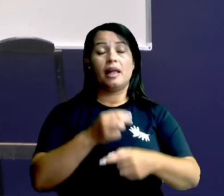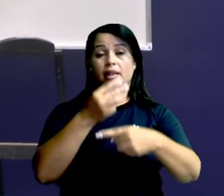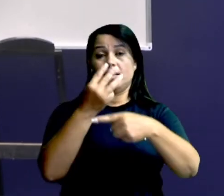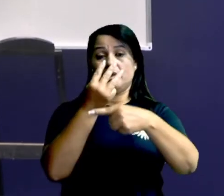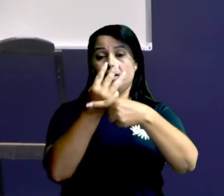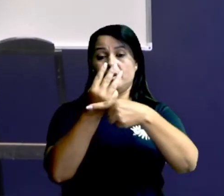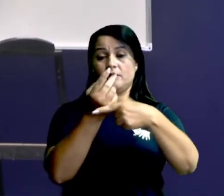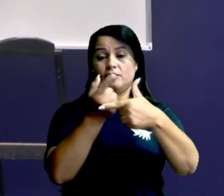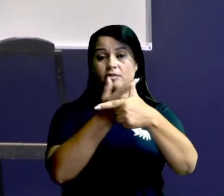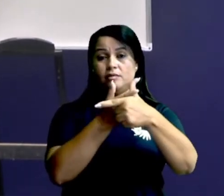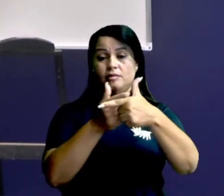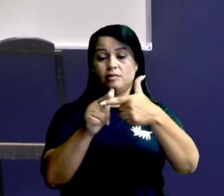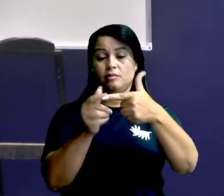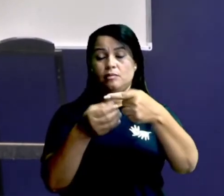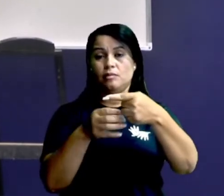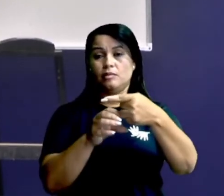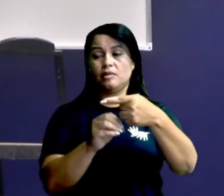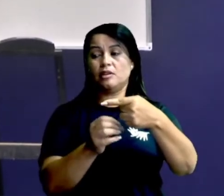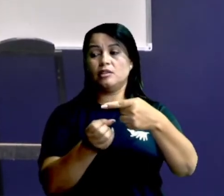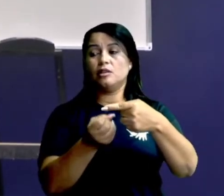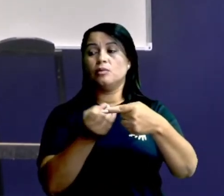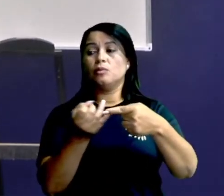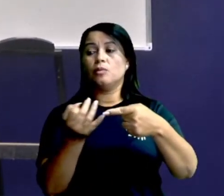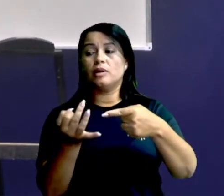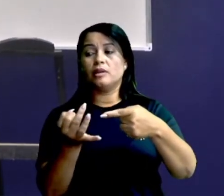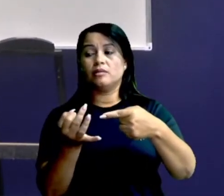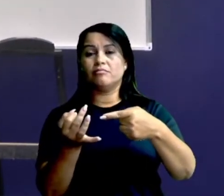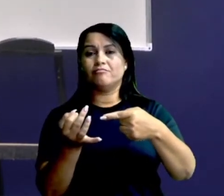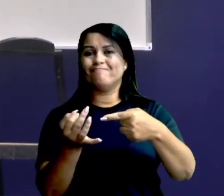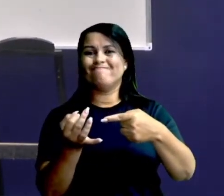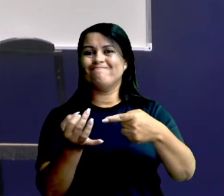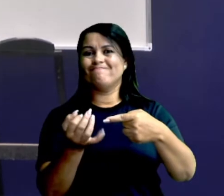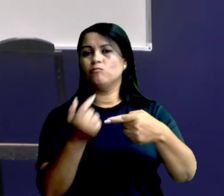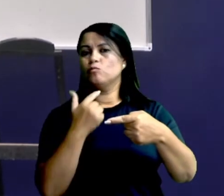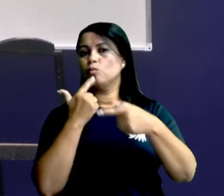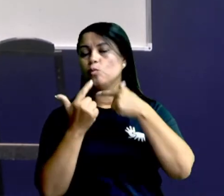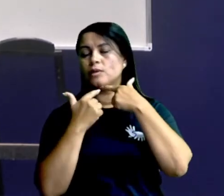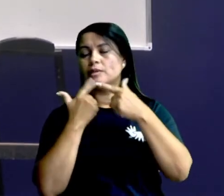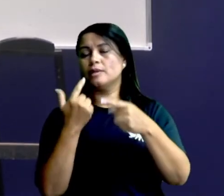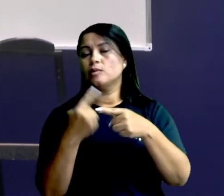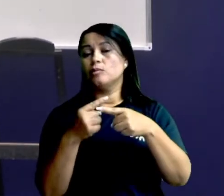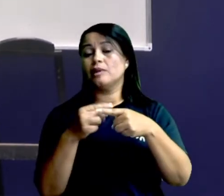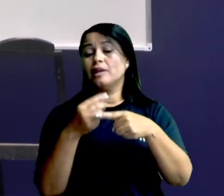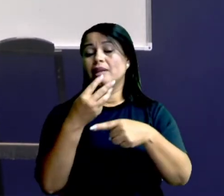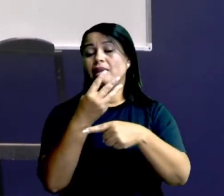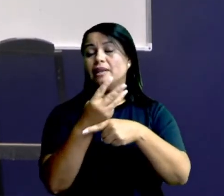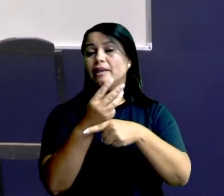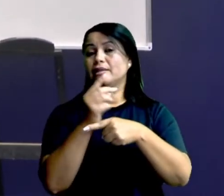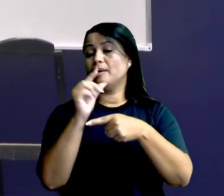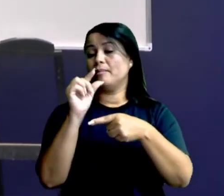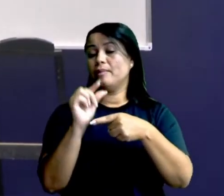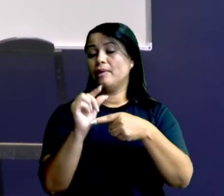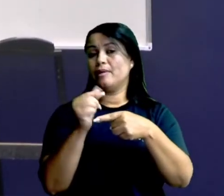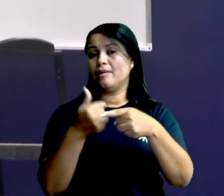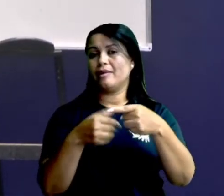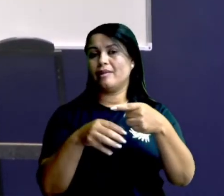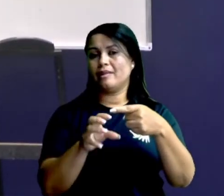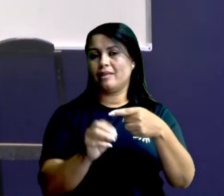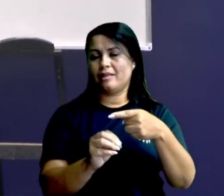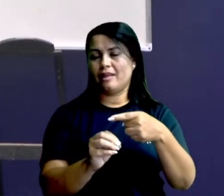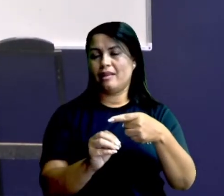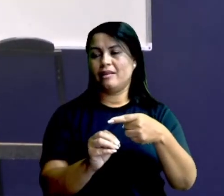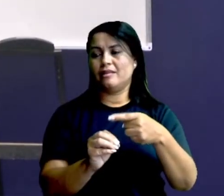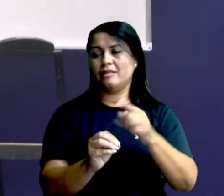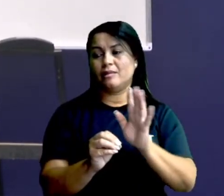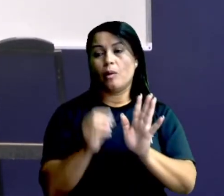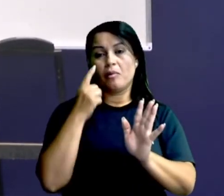3 dividido por 10 dá? Não, porque olha, 3 é bem menor do que 10. Daí vai